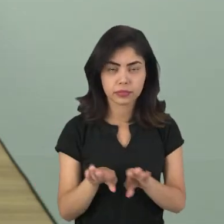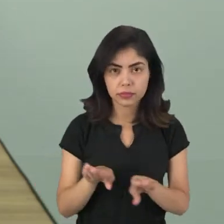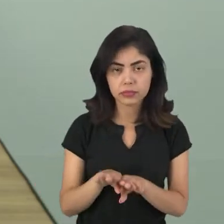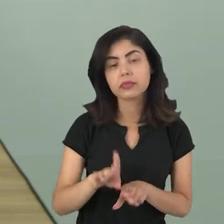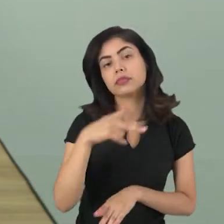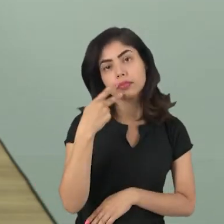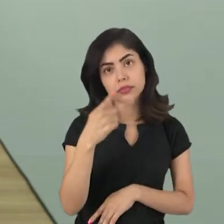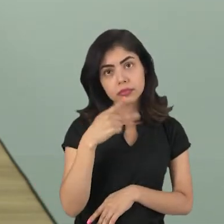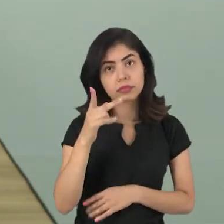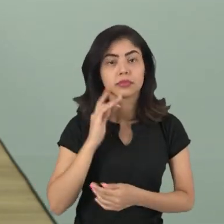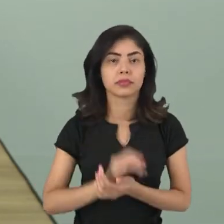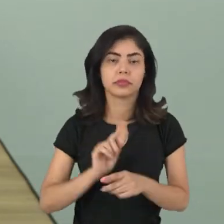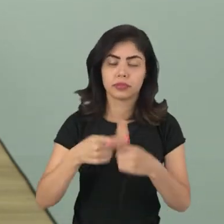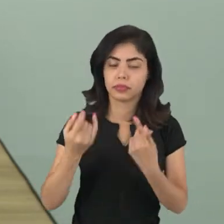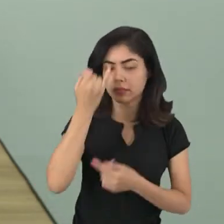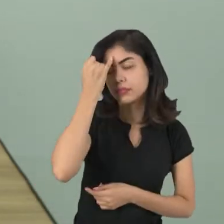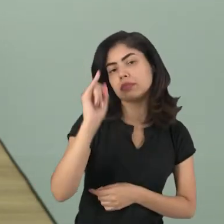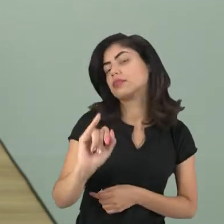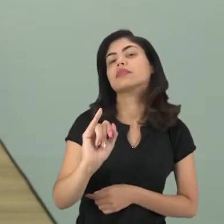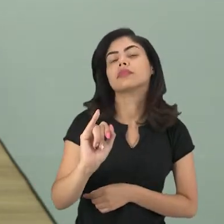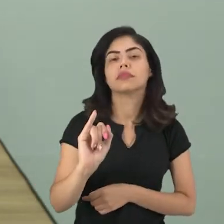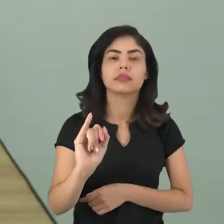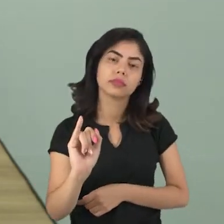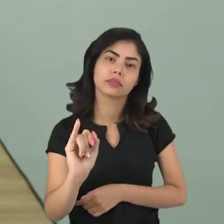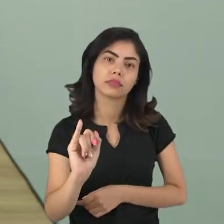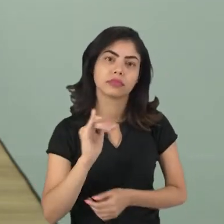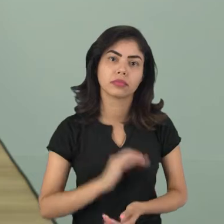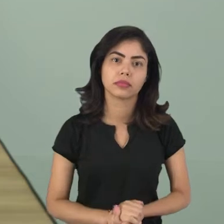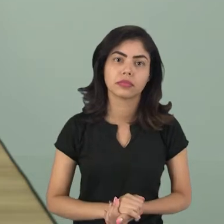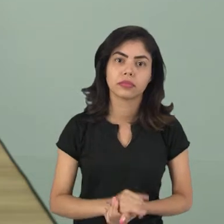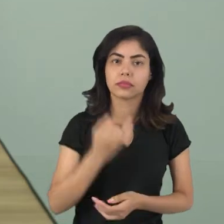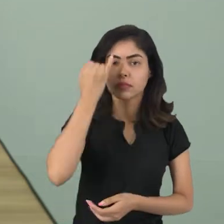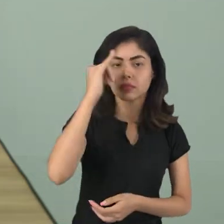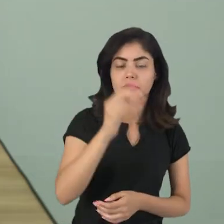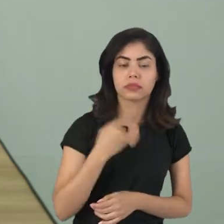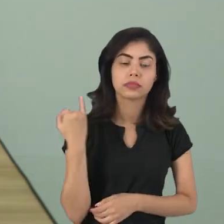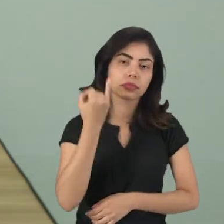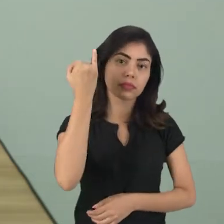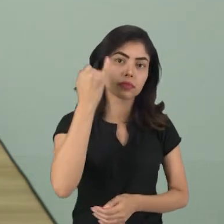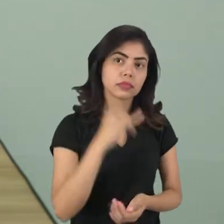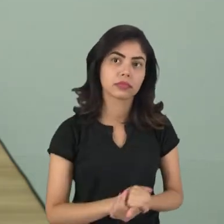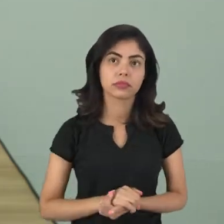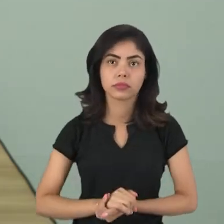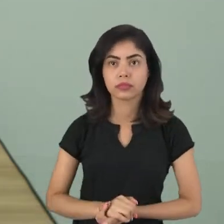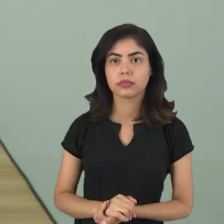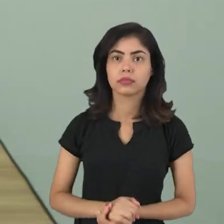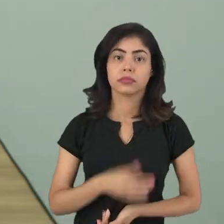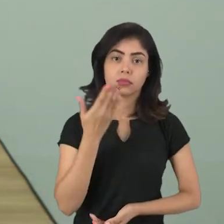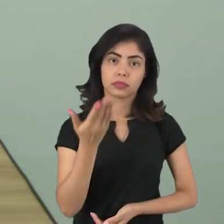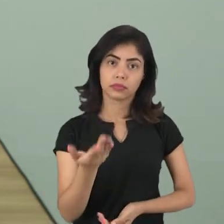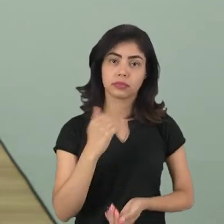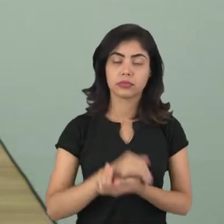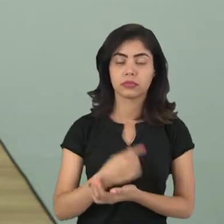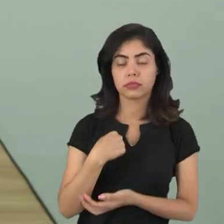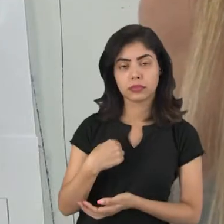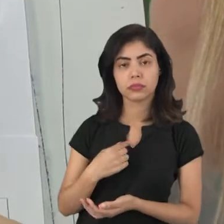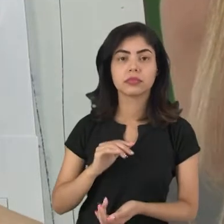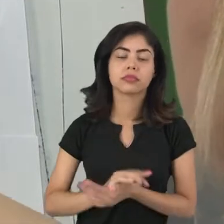águas? Fala. Mas essa ideia foi gerada por uma ideia principal, por uma ideia central. Então, aqui eu